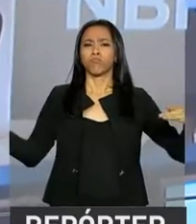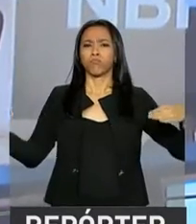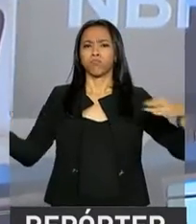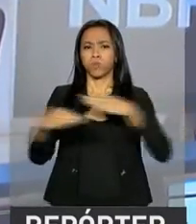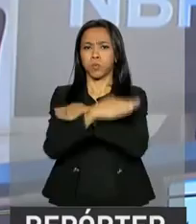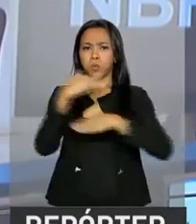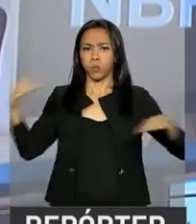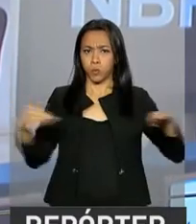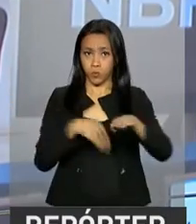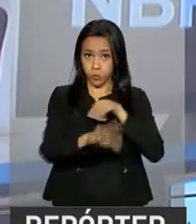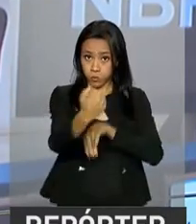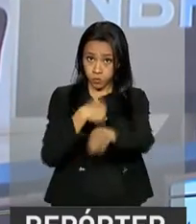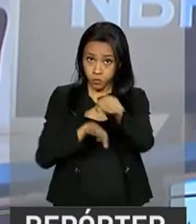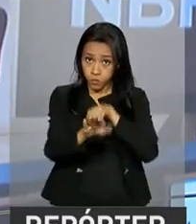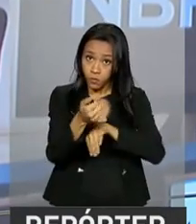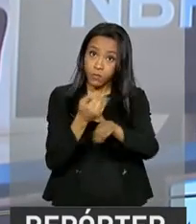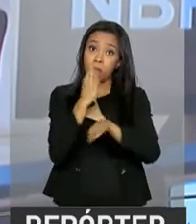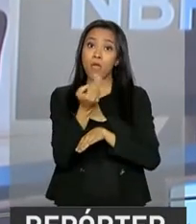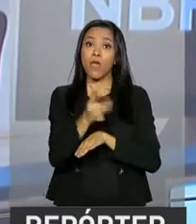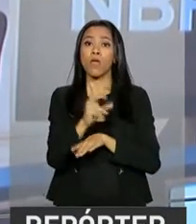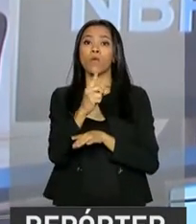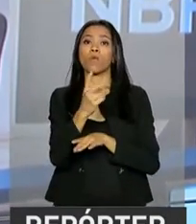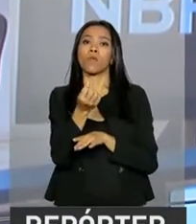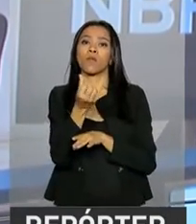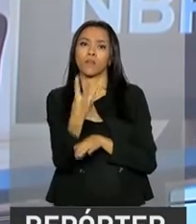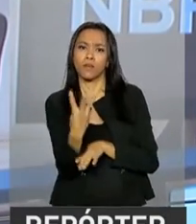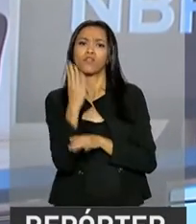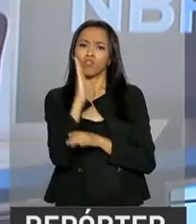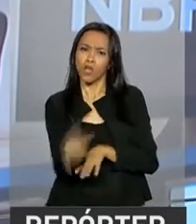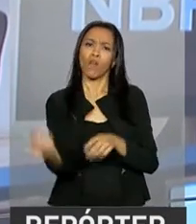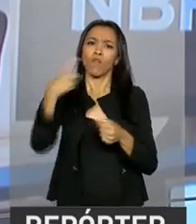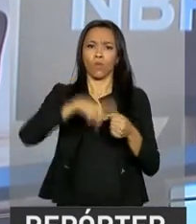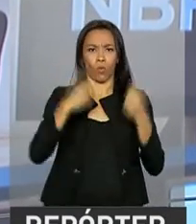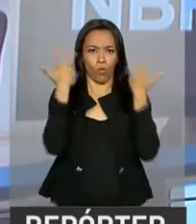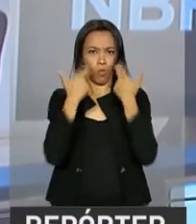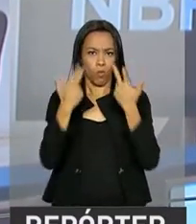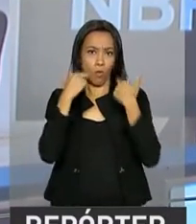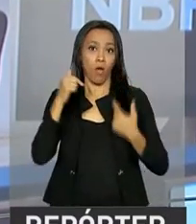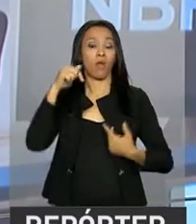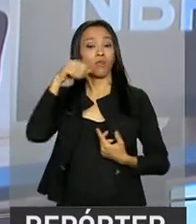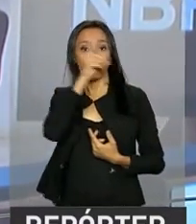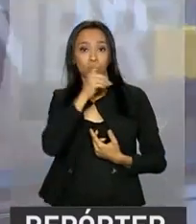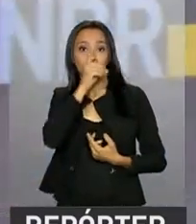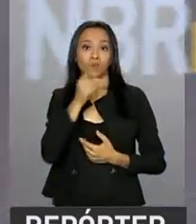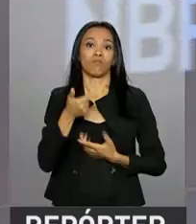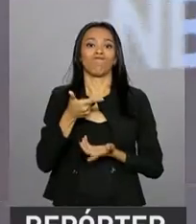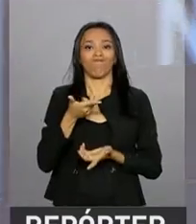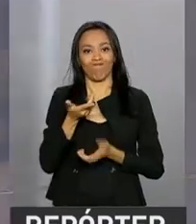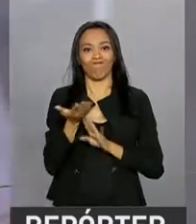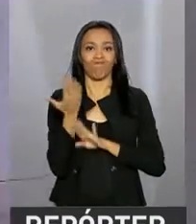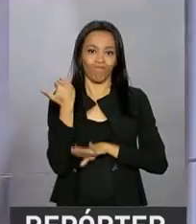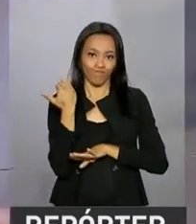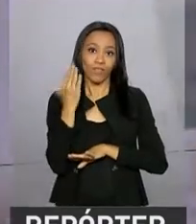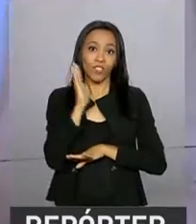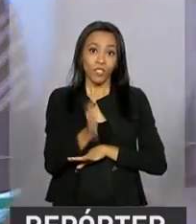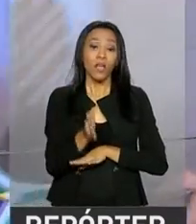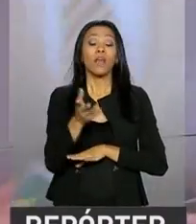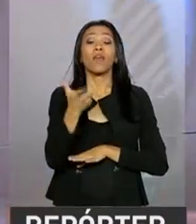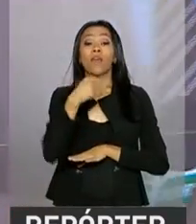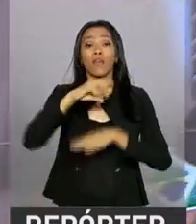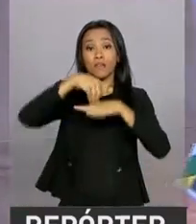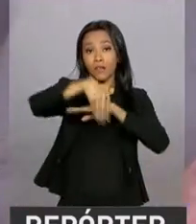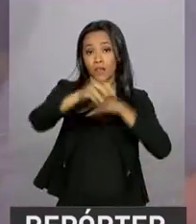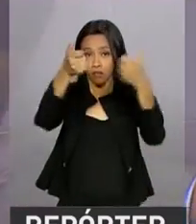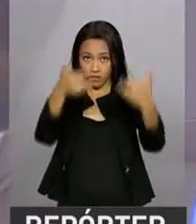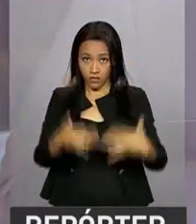na BR-163, no Pará, foi restabelecido neste domingo. Quem tem as informações para a gente ao vivo é o repórter